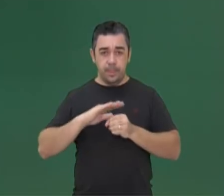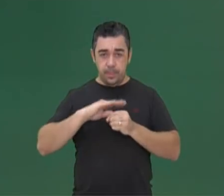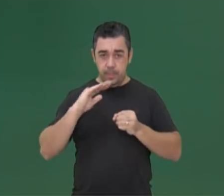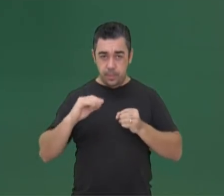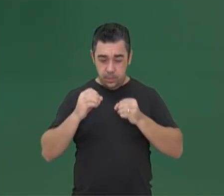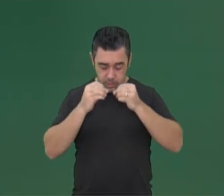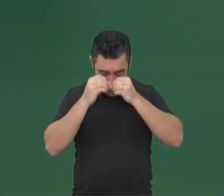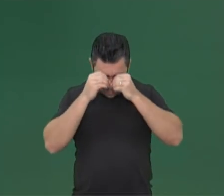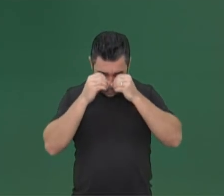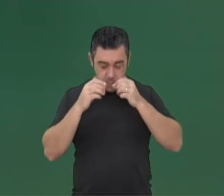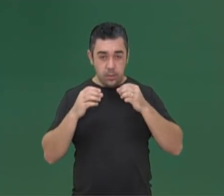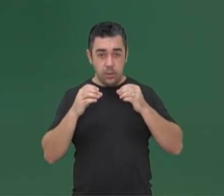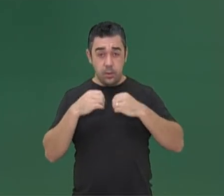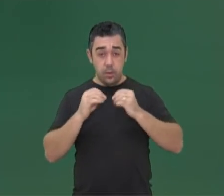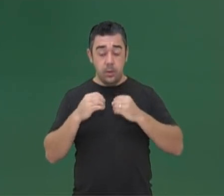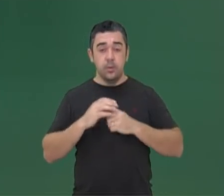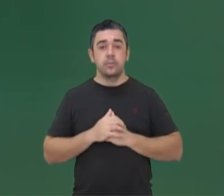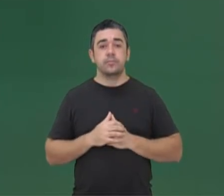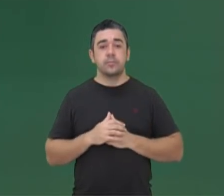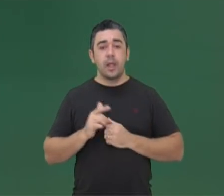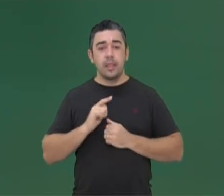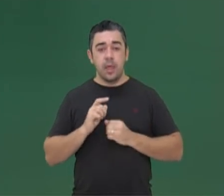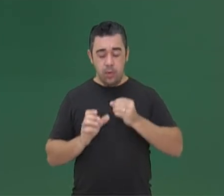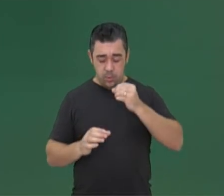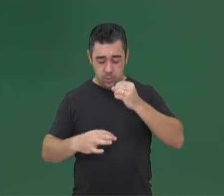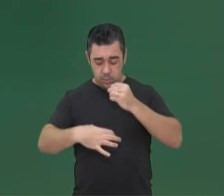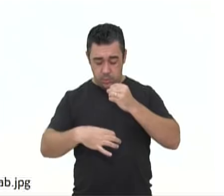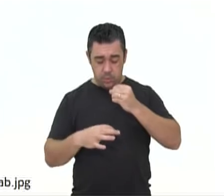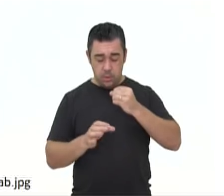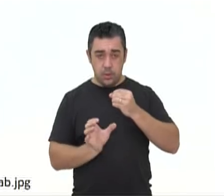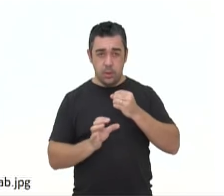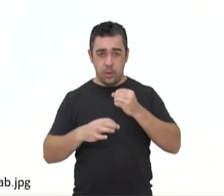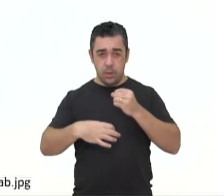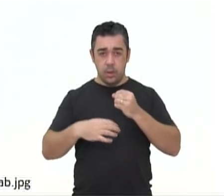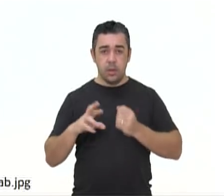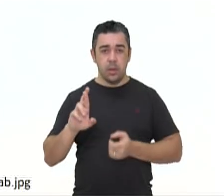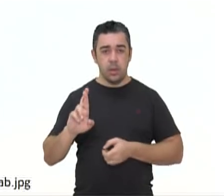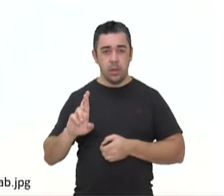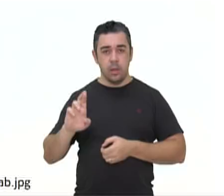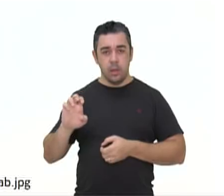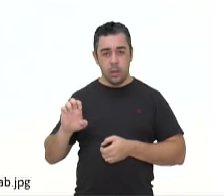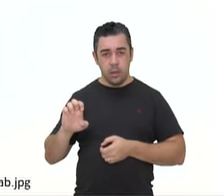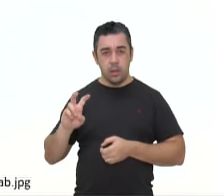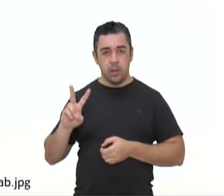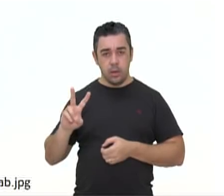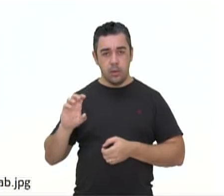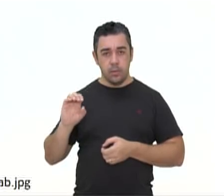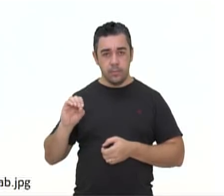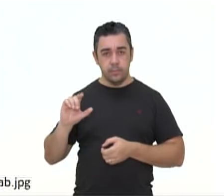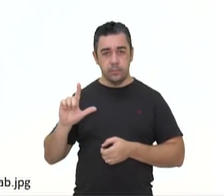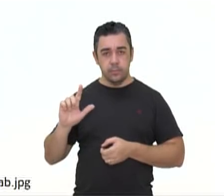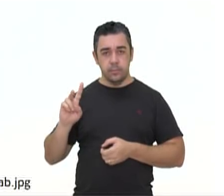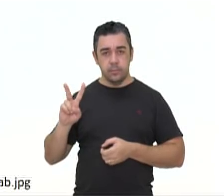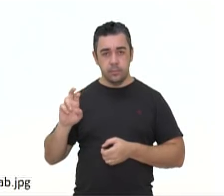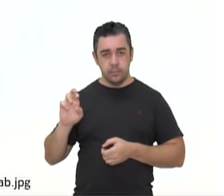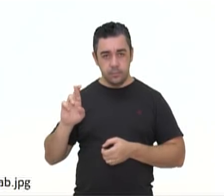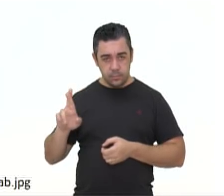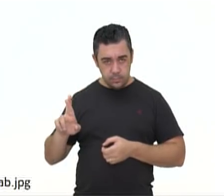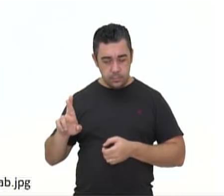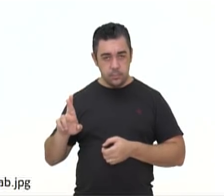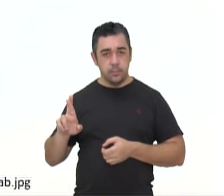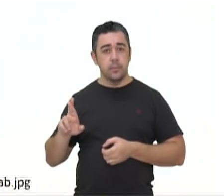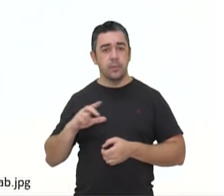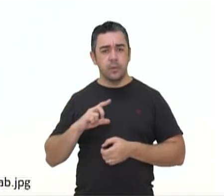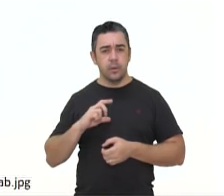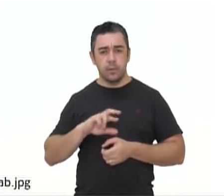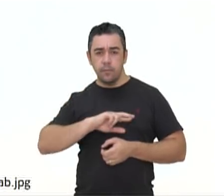ocular. Eu tenho o revólver, onde estão inseridas várias lentes objetivas. Então,